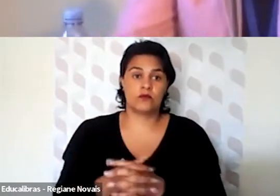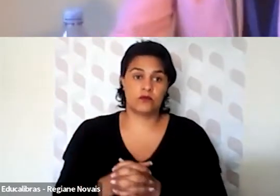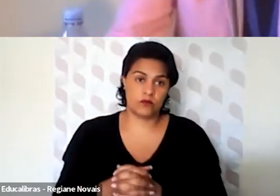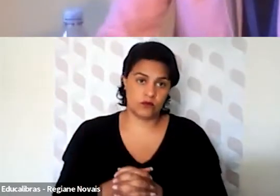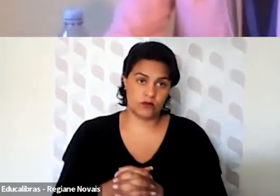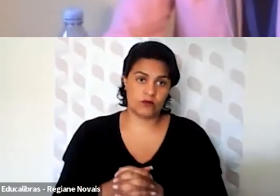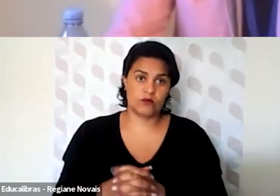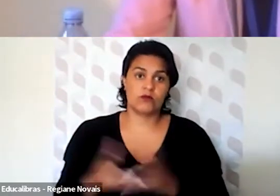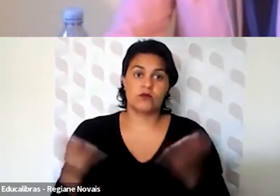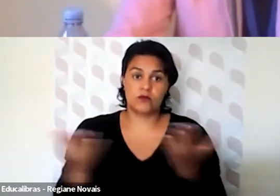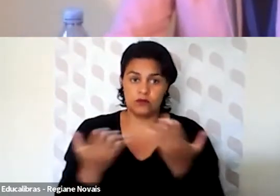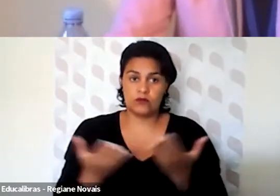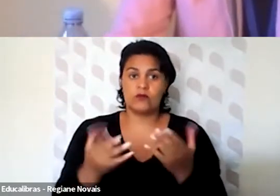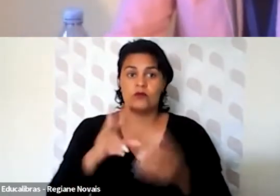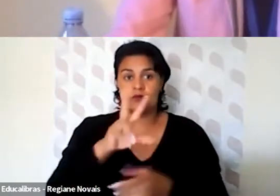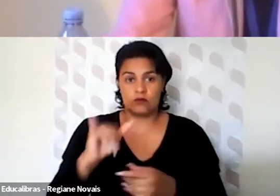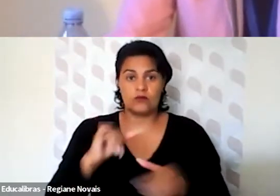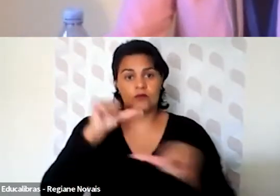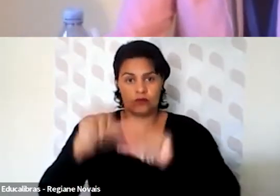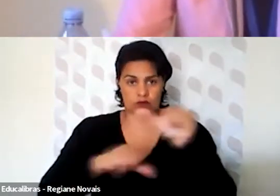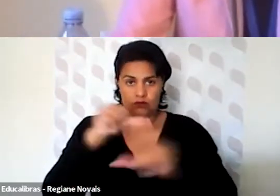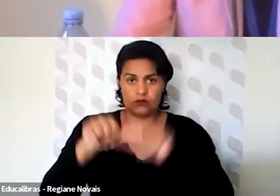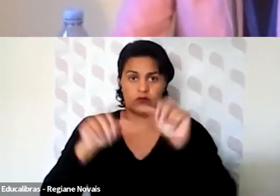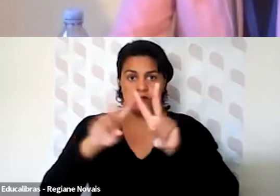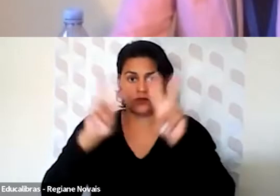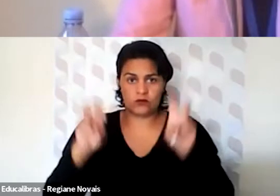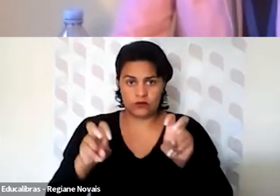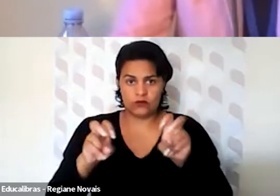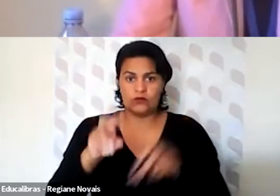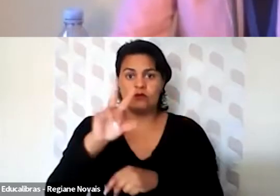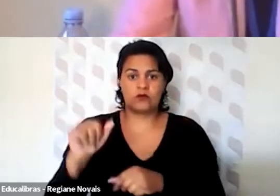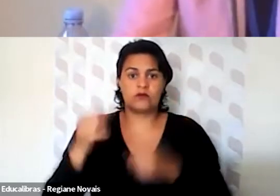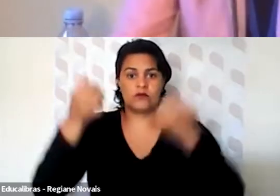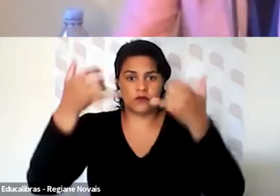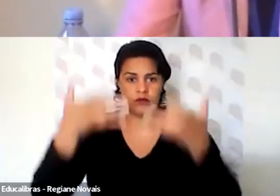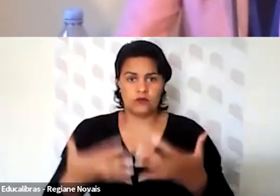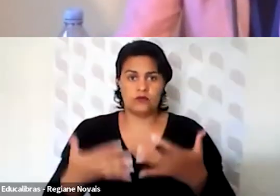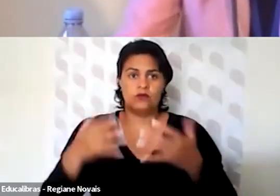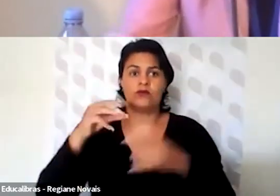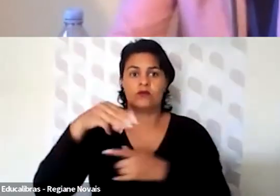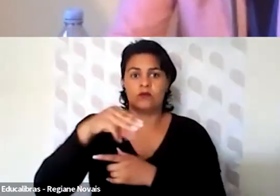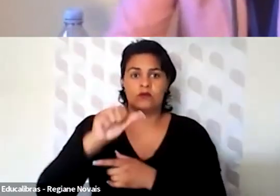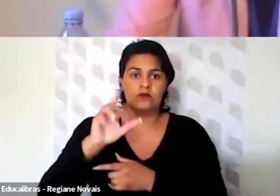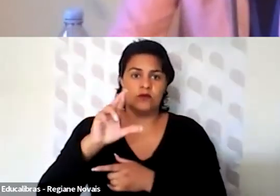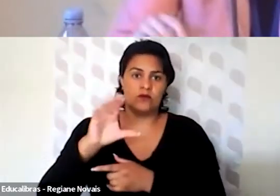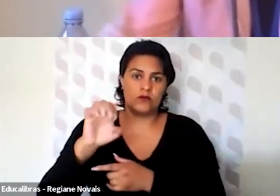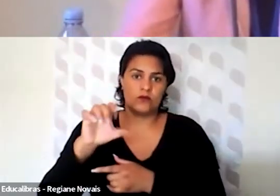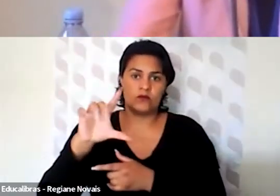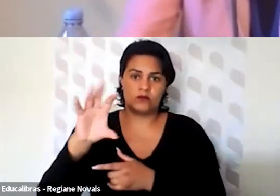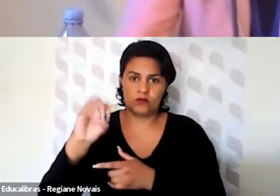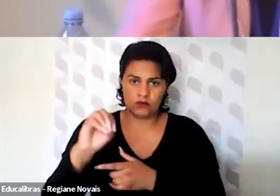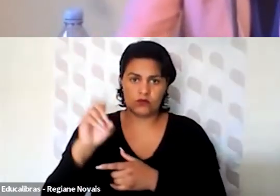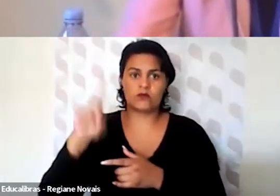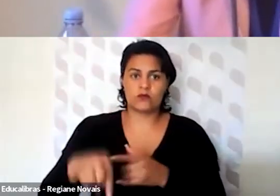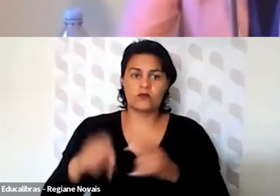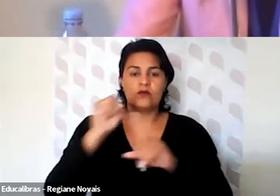E agora vamos mudar de perspectiva para falar com o Marcelo Béard, que é sociólogo e advogado formado pela Universidade de